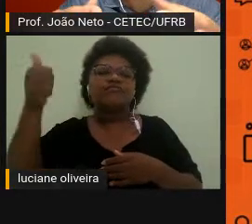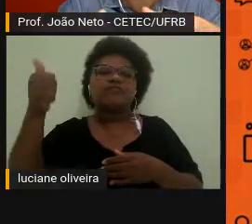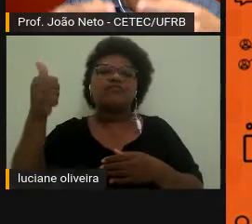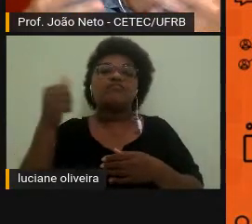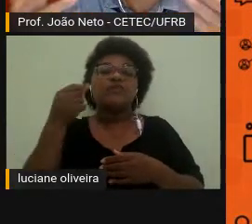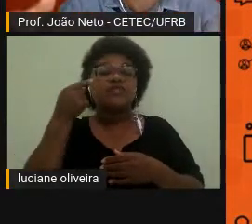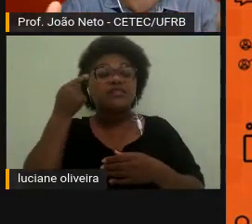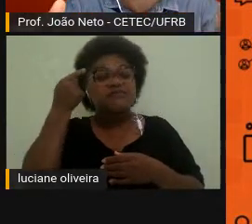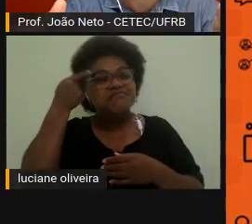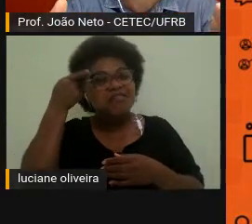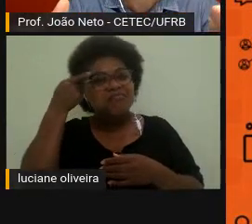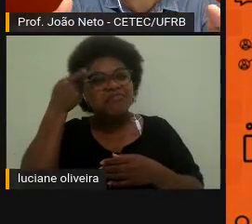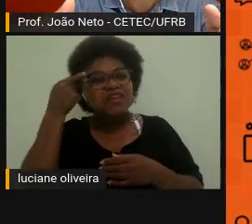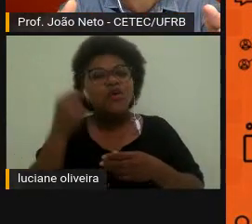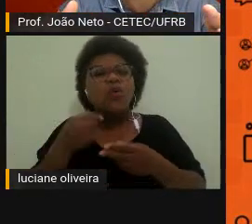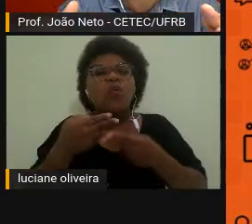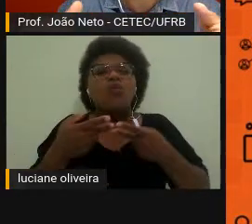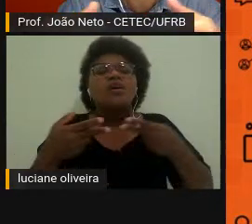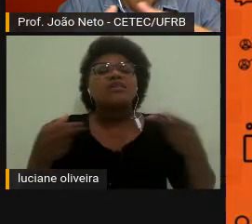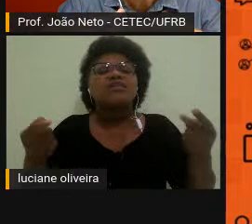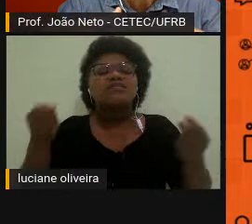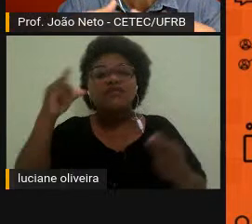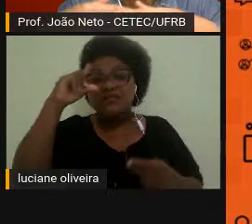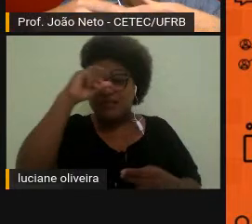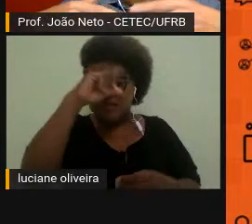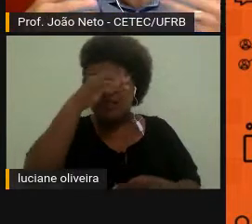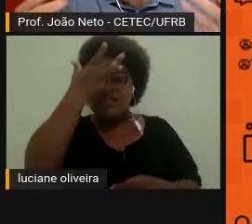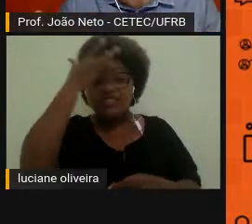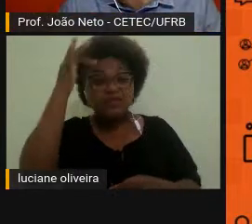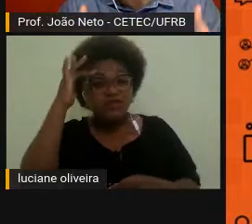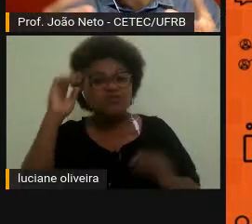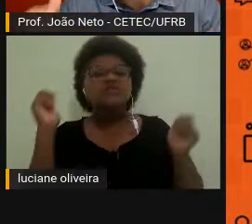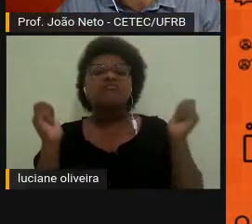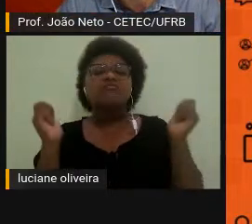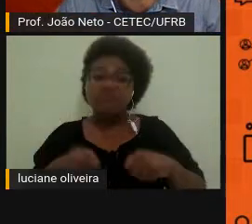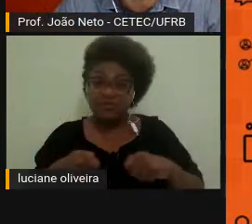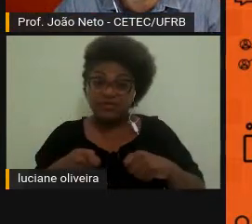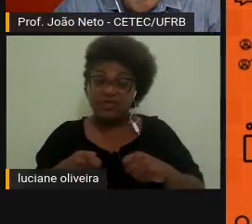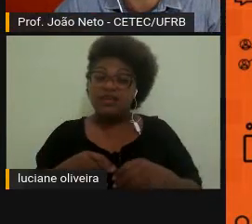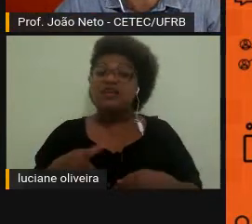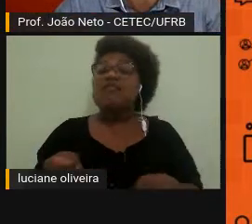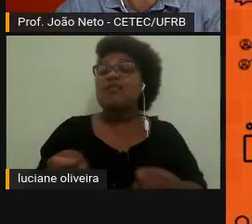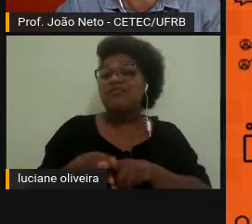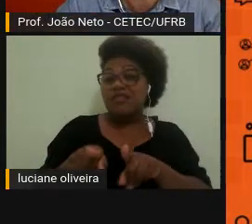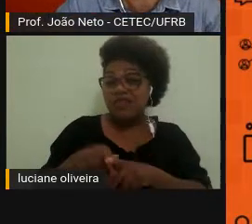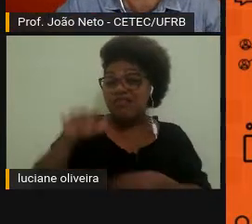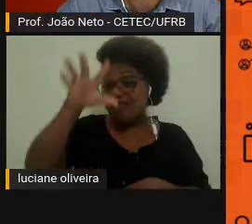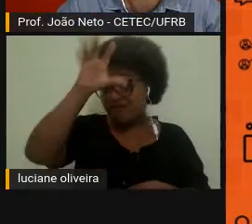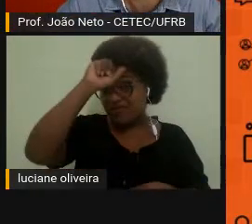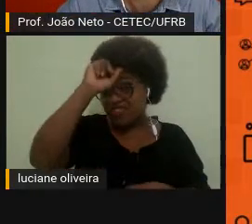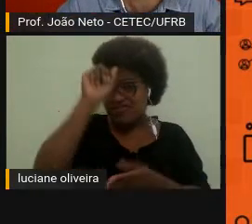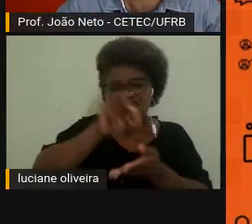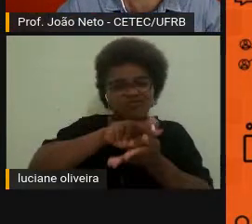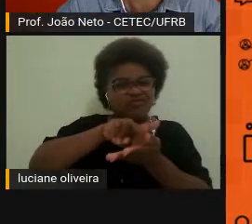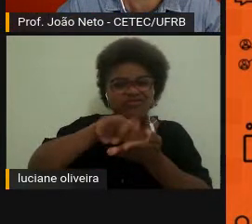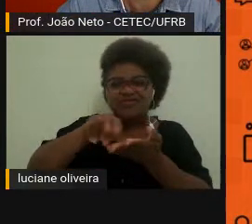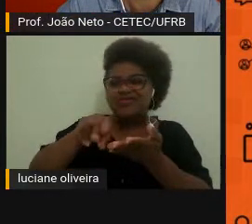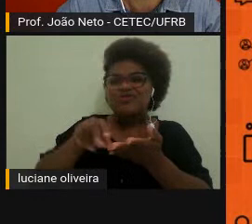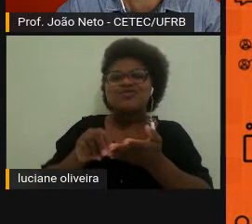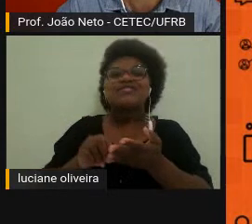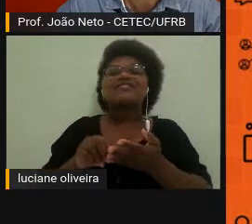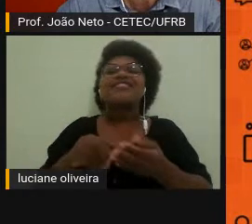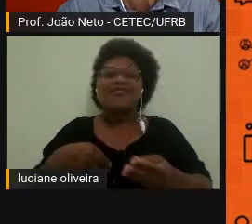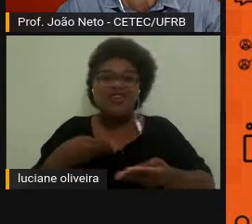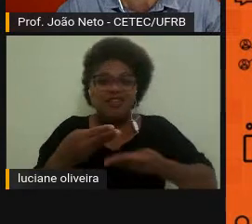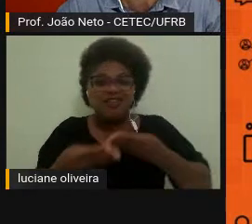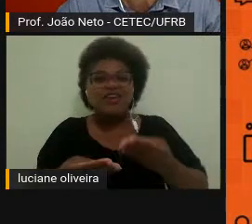obstáculos que as pessoas tinham ao acessar a cidade e eu aprendi uma série de coisas que eu gostaria muito de compartilhar